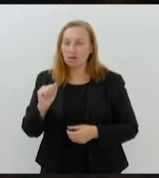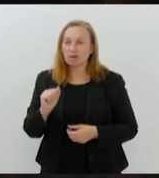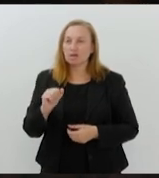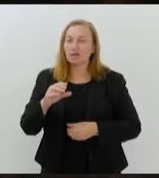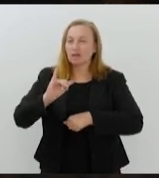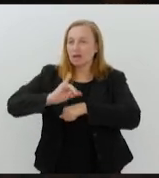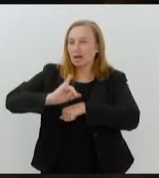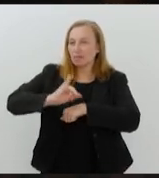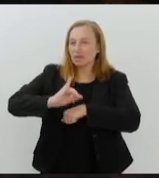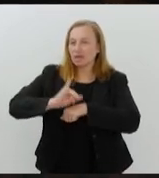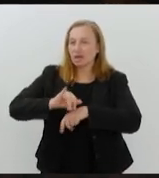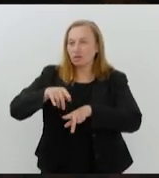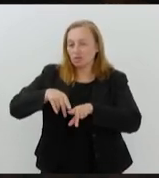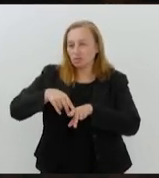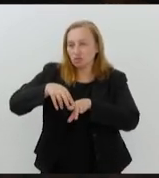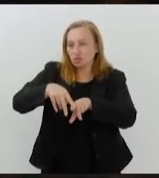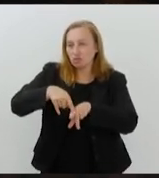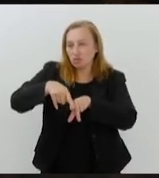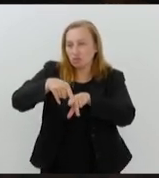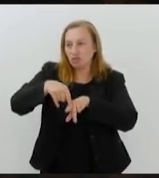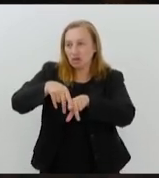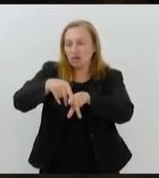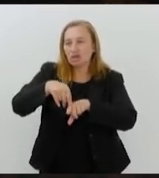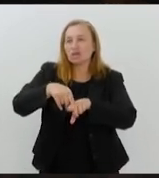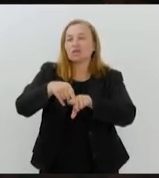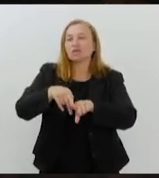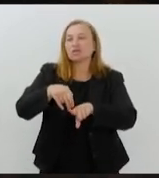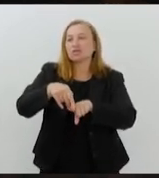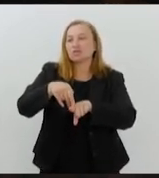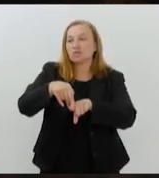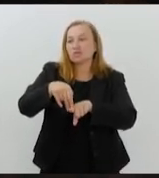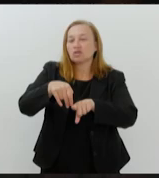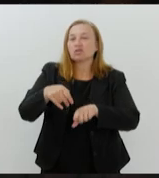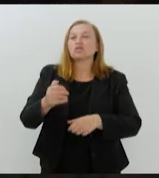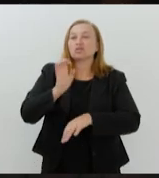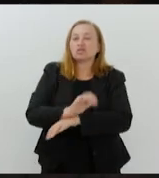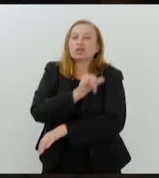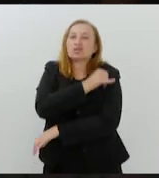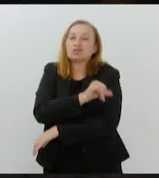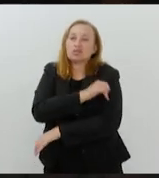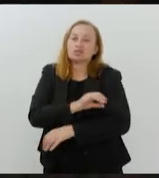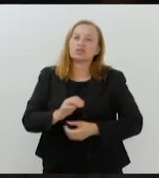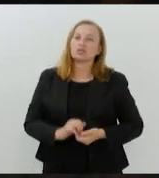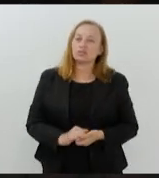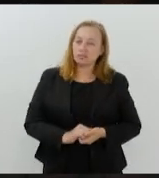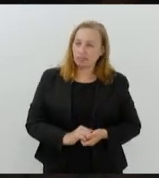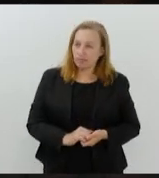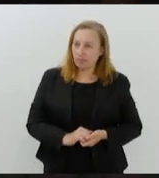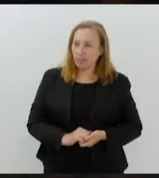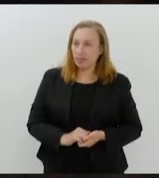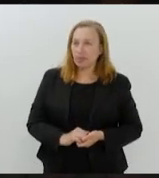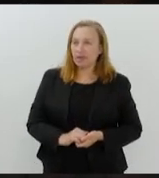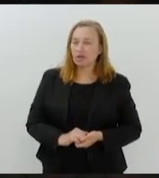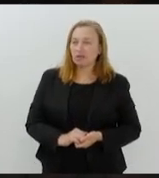kitesurf no âmbito do Estado do Rio de Janeiro. Pareceres das comissões de Constituição e Justiça pela